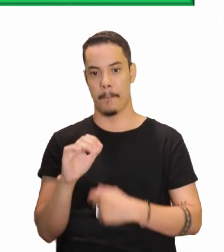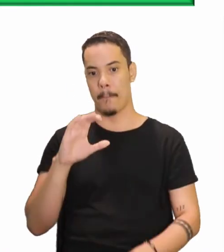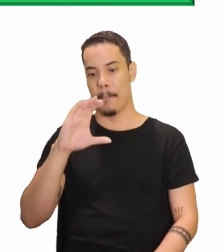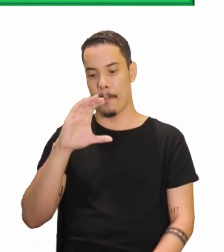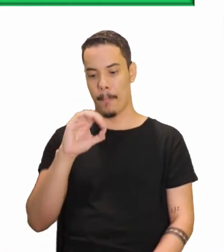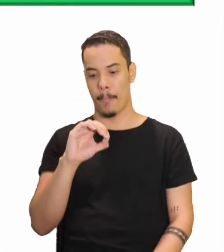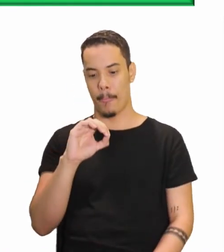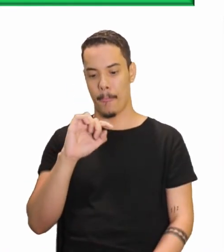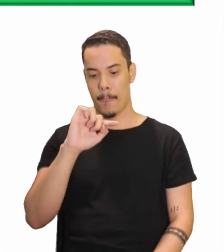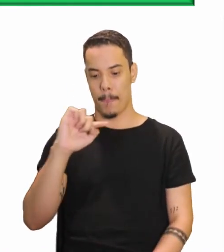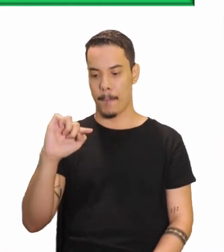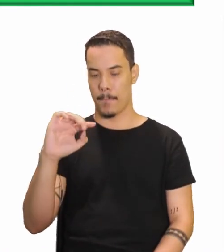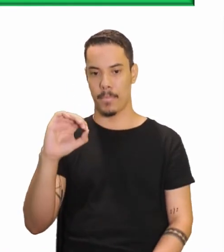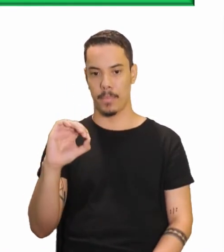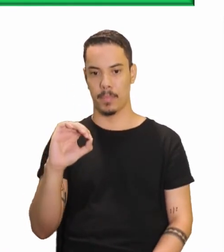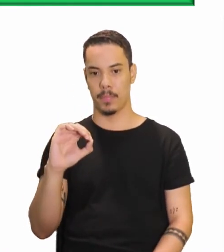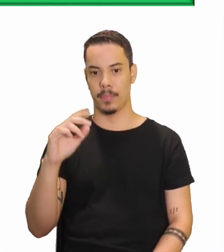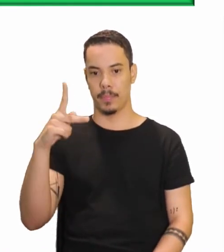cooperar,